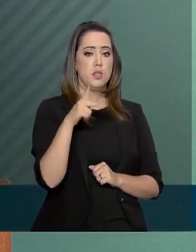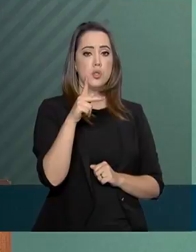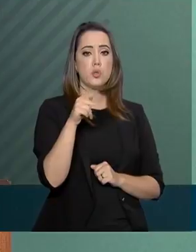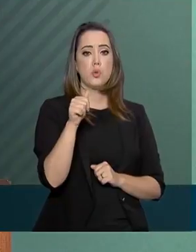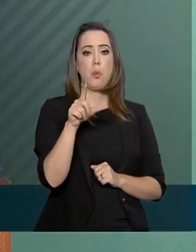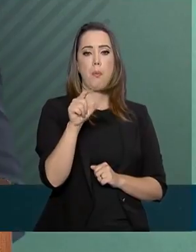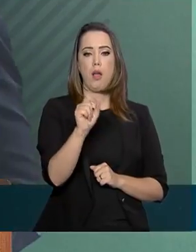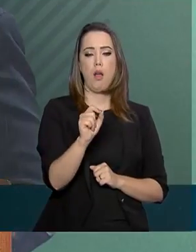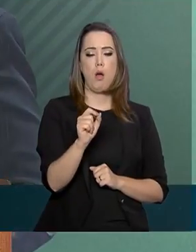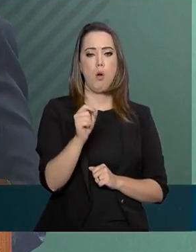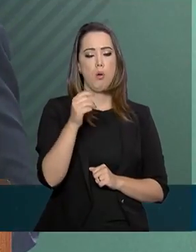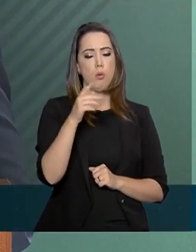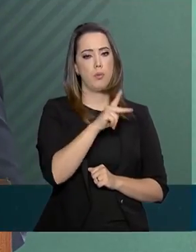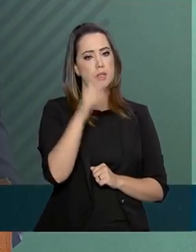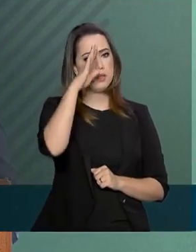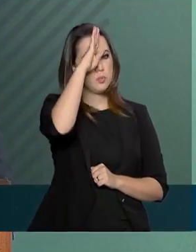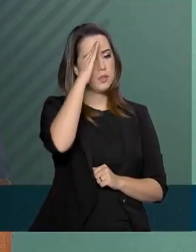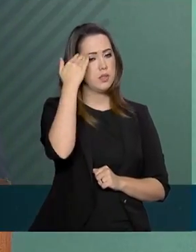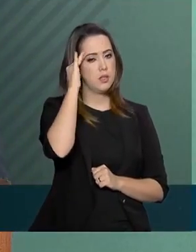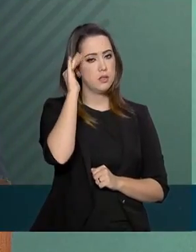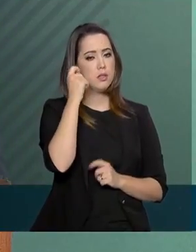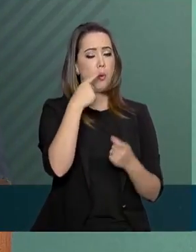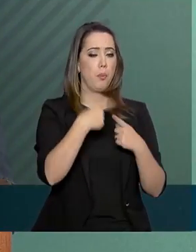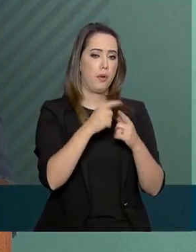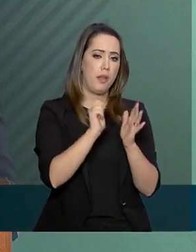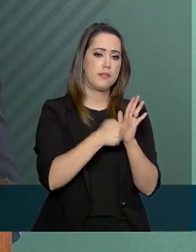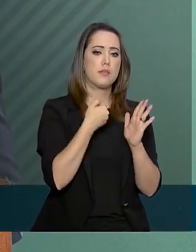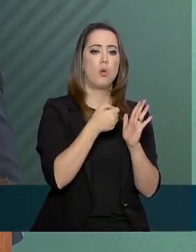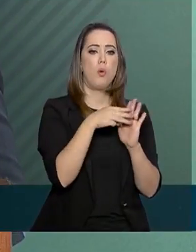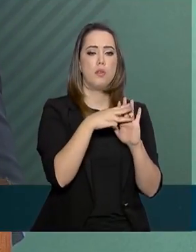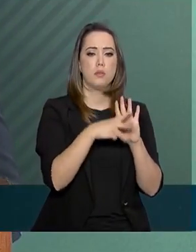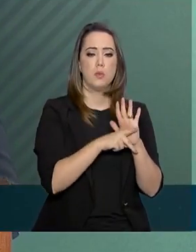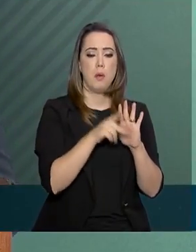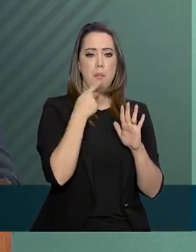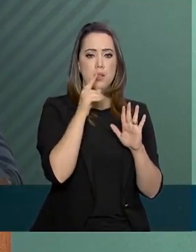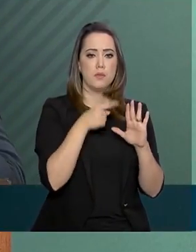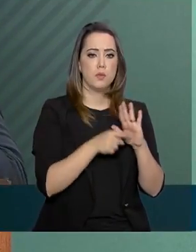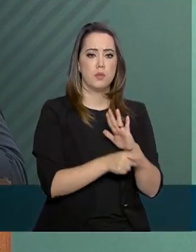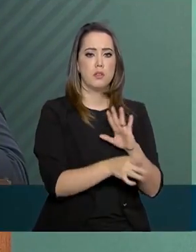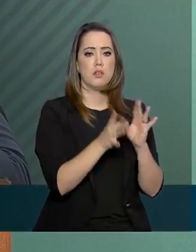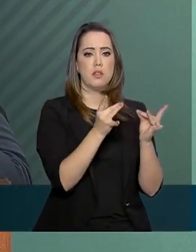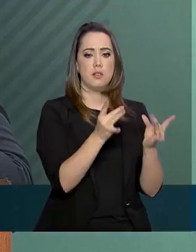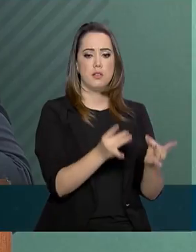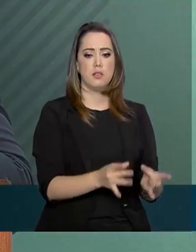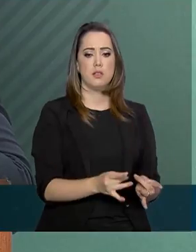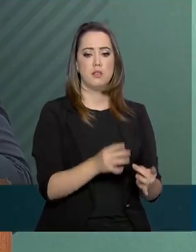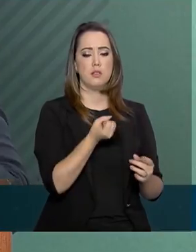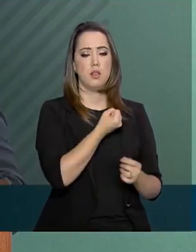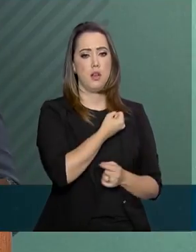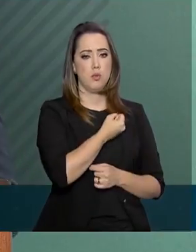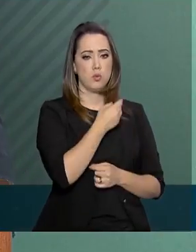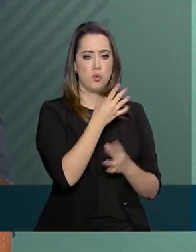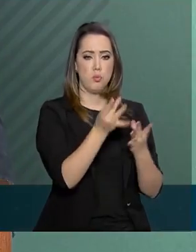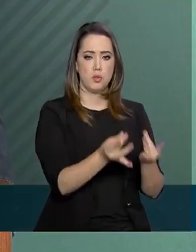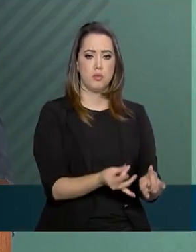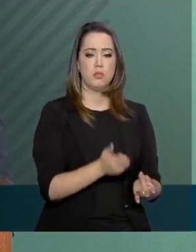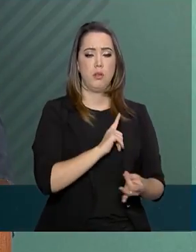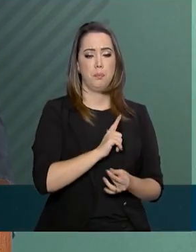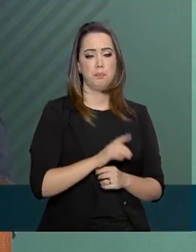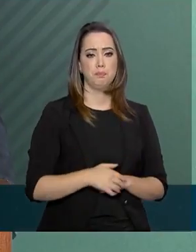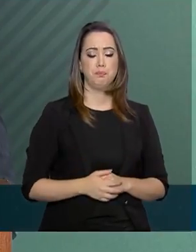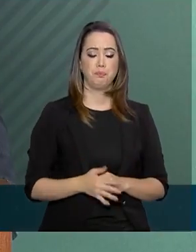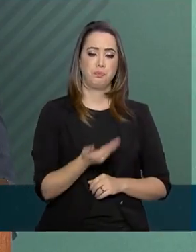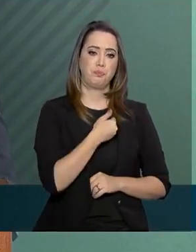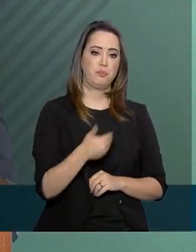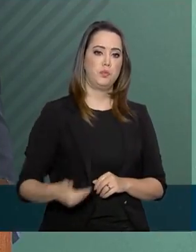de assinar esta medida mas eu vou adiantar um pouco mais de dados com relação a mesmo o governo federal